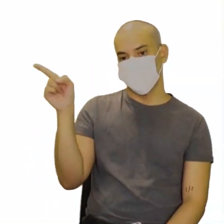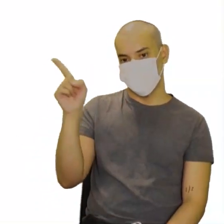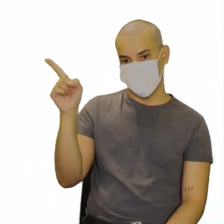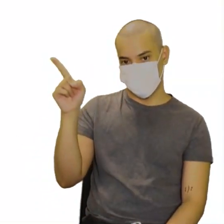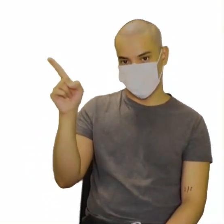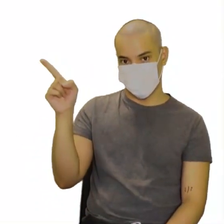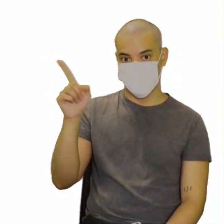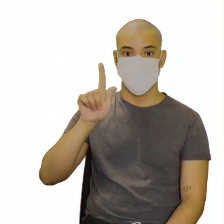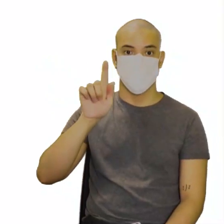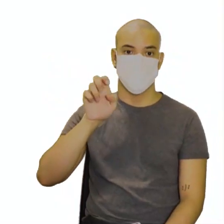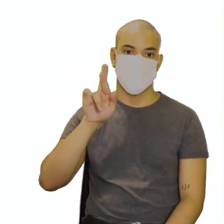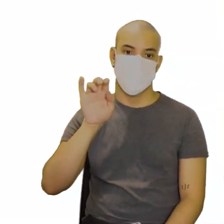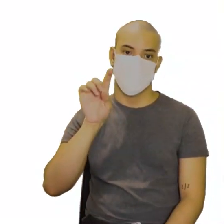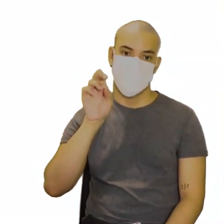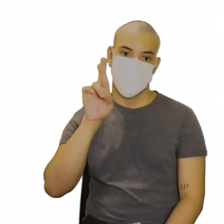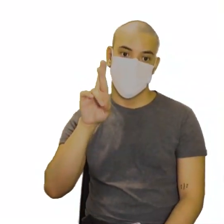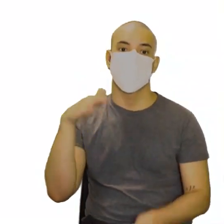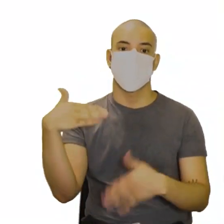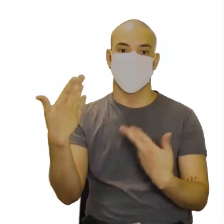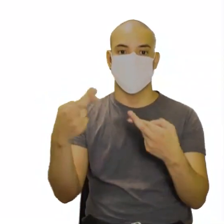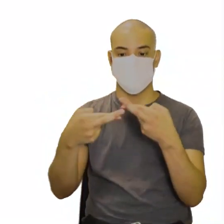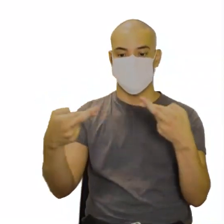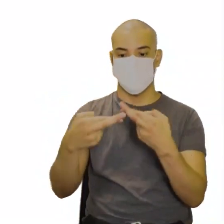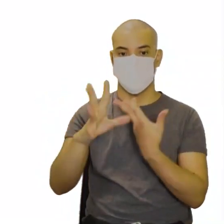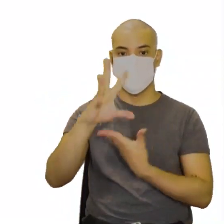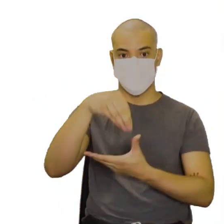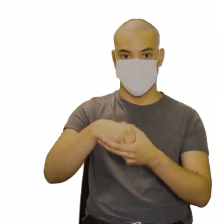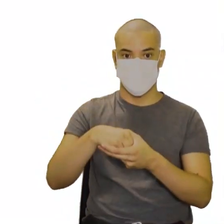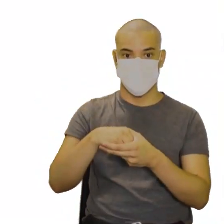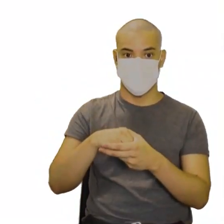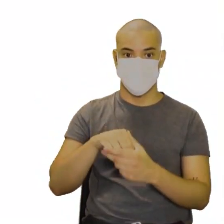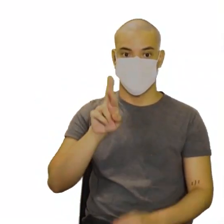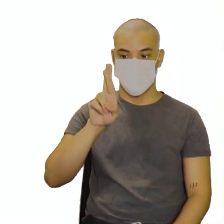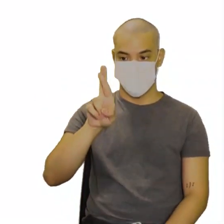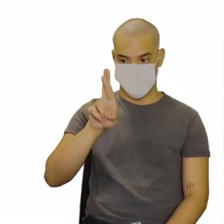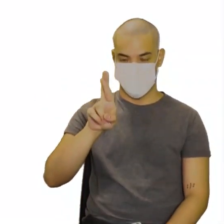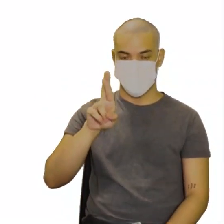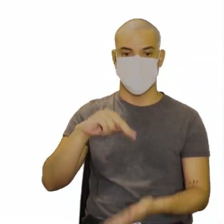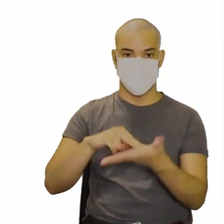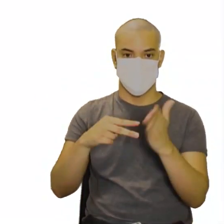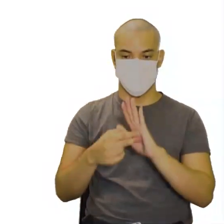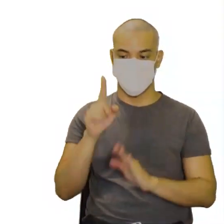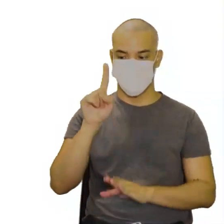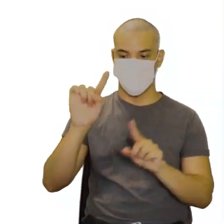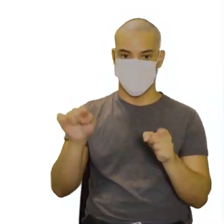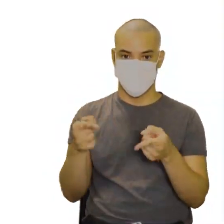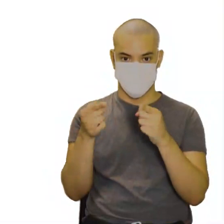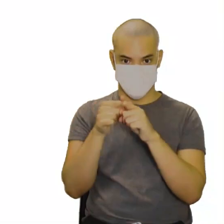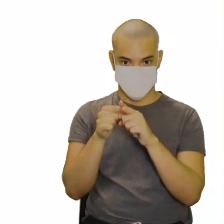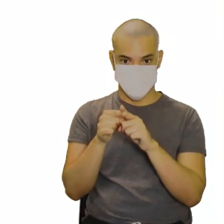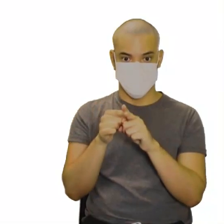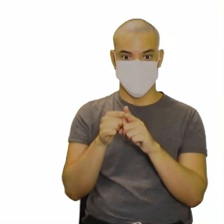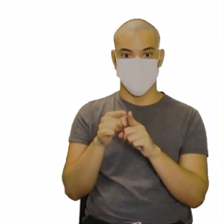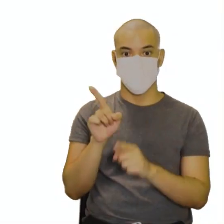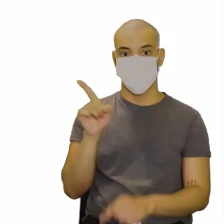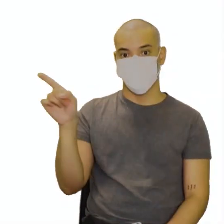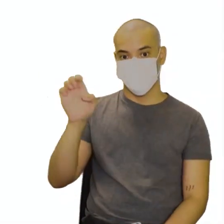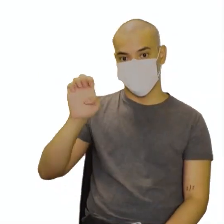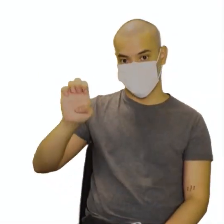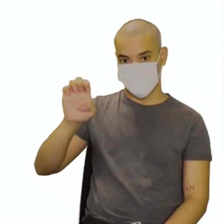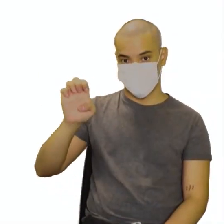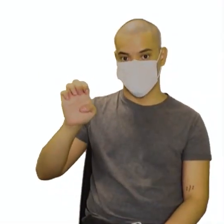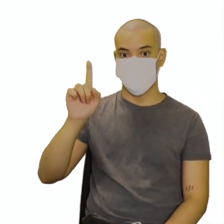ó. A resistência interna dele é Rzinho, vale 1 ohm. Tá aqui, ó, a FEM, que é a força